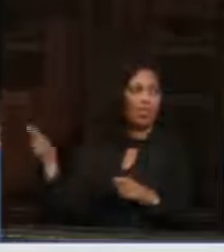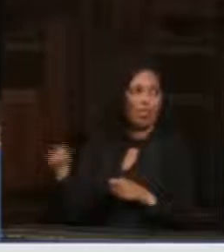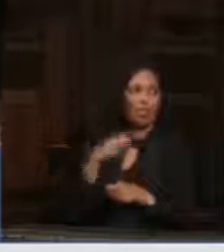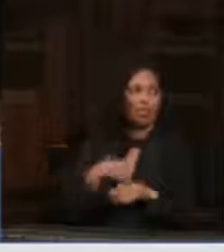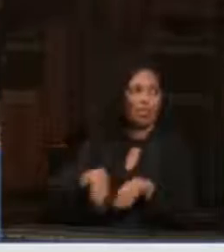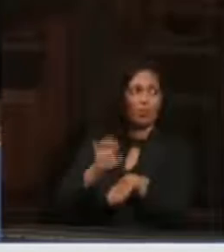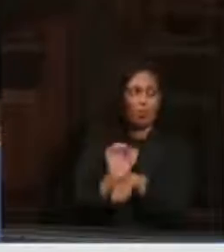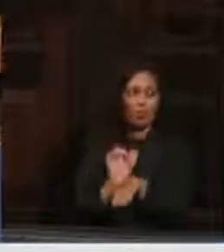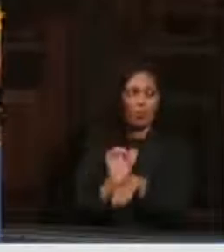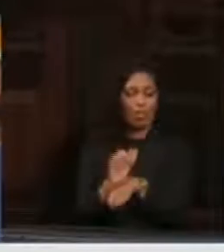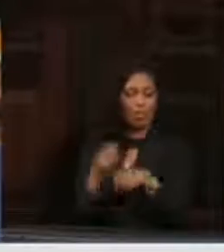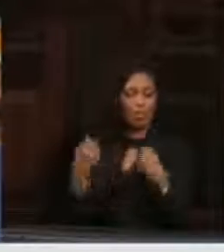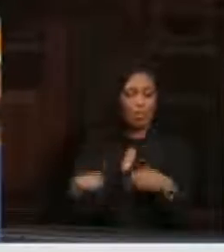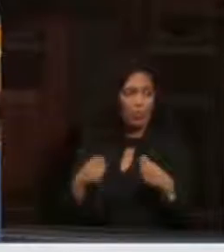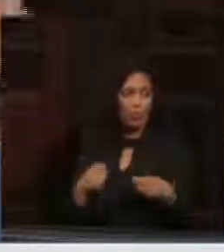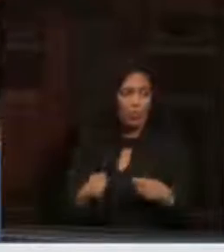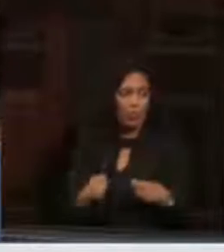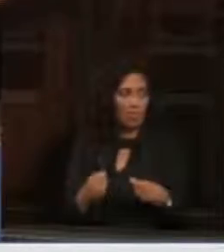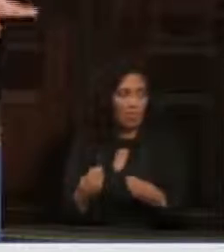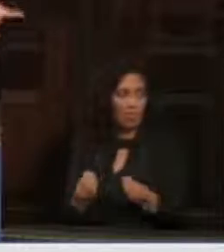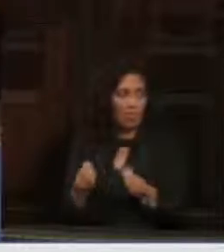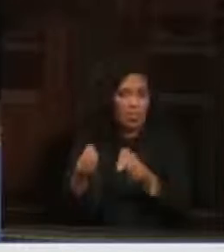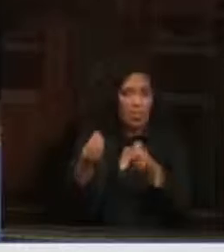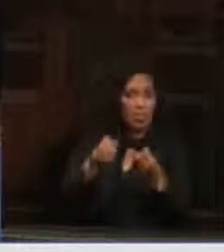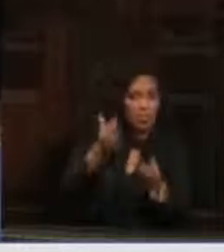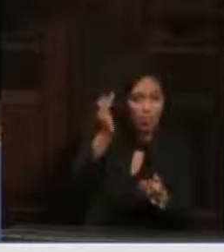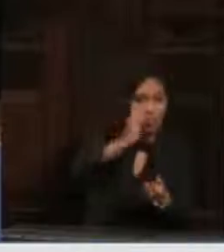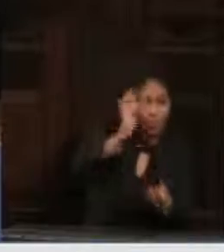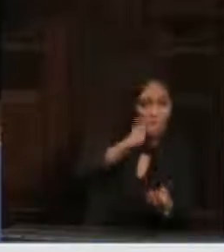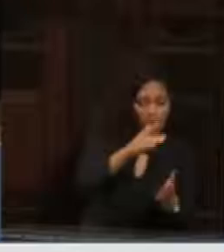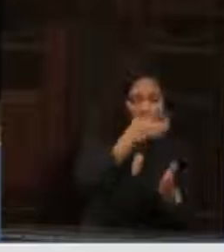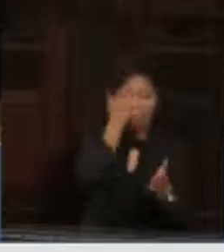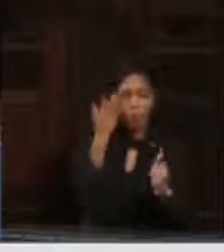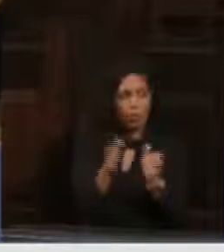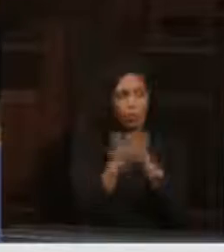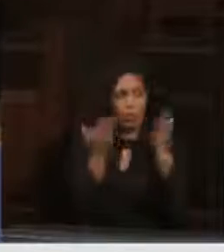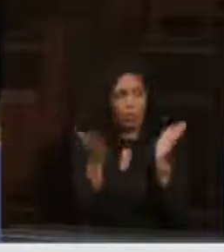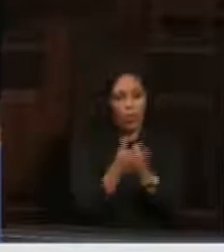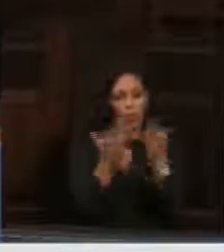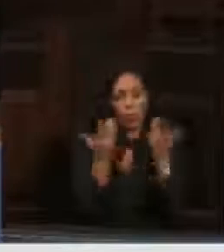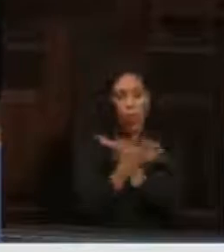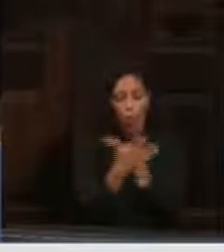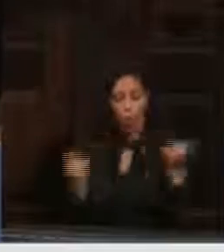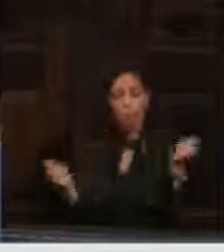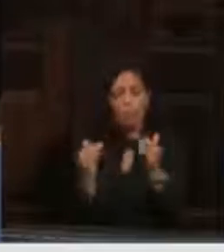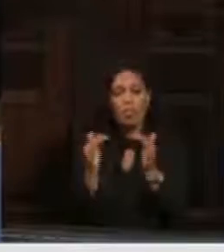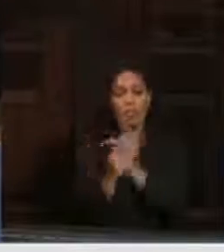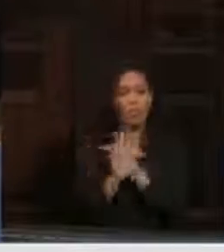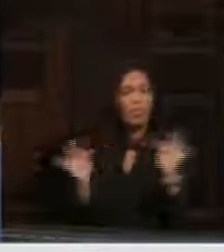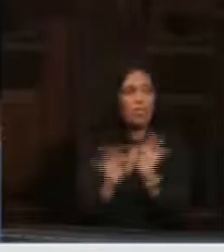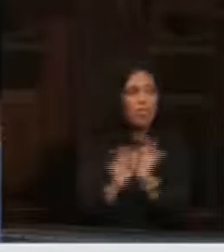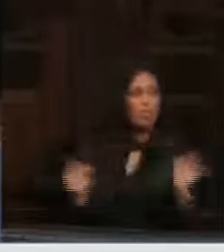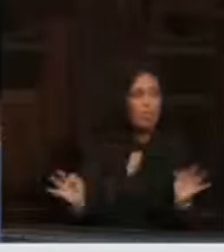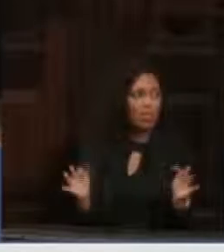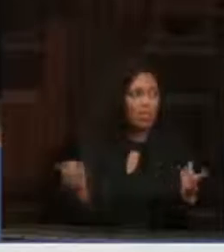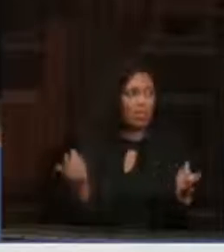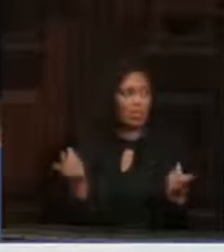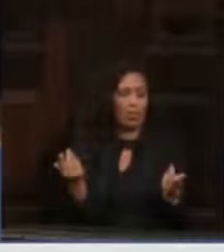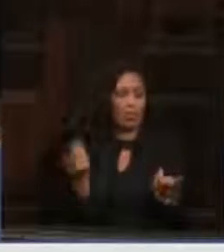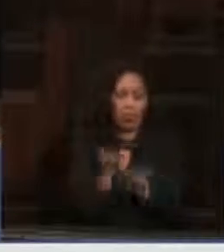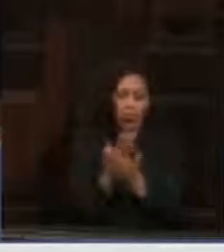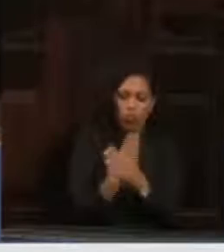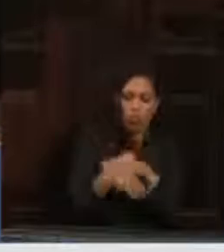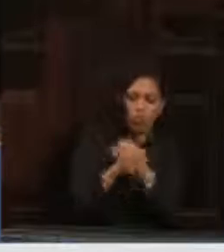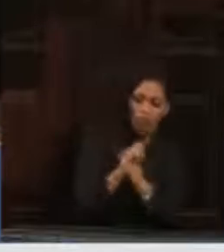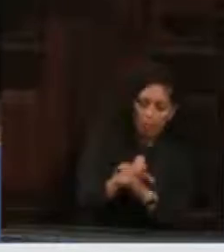precisa prover as favelas e periferias das questões mais básicas. Eu estou falando do acesso à